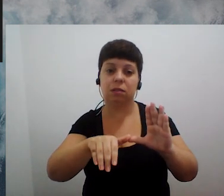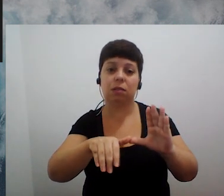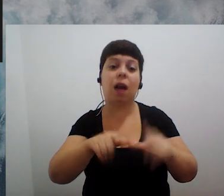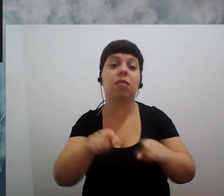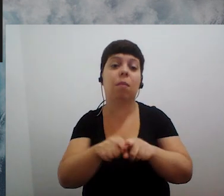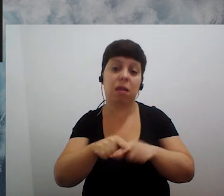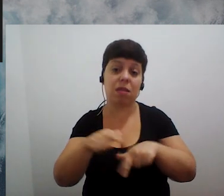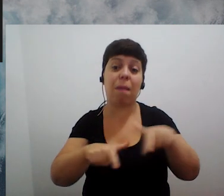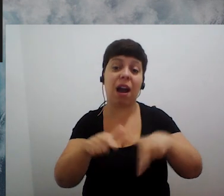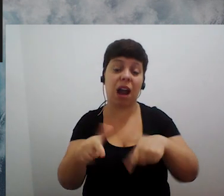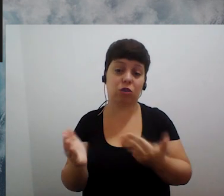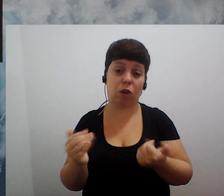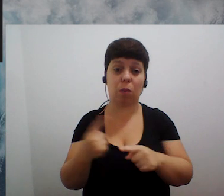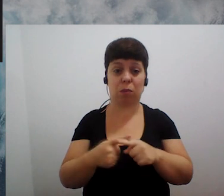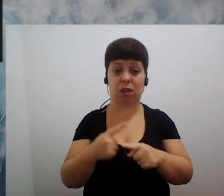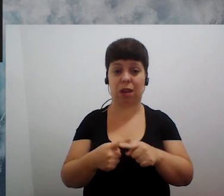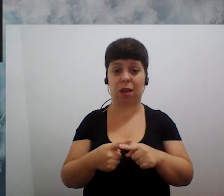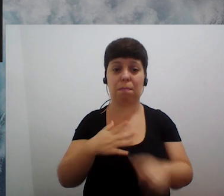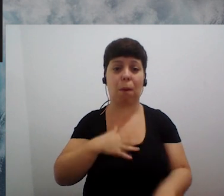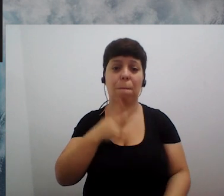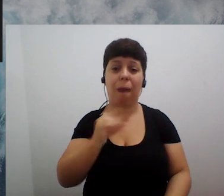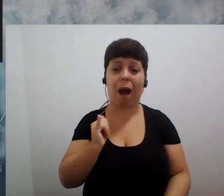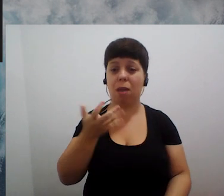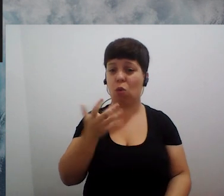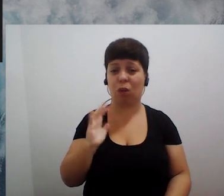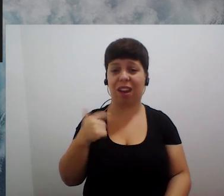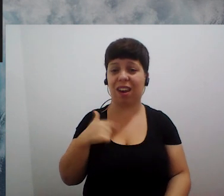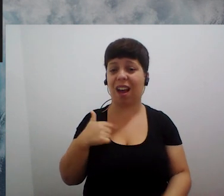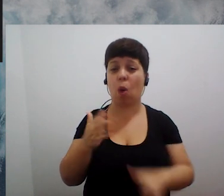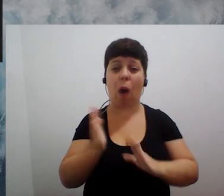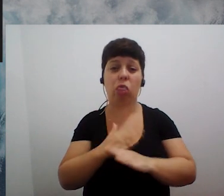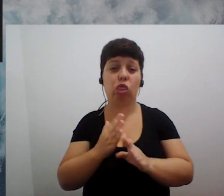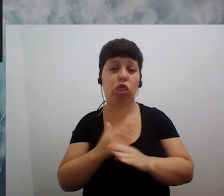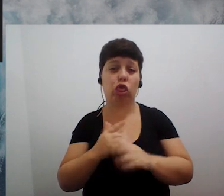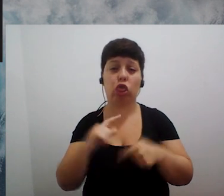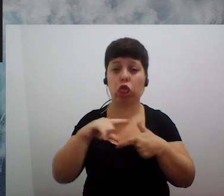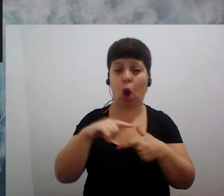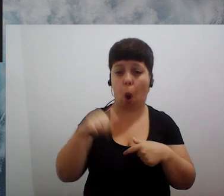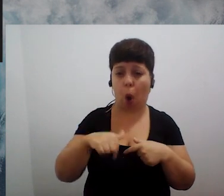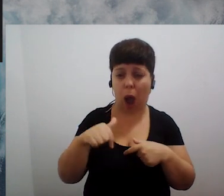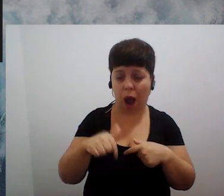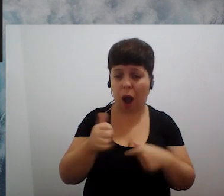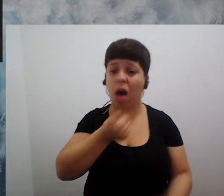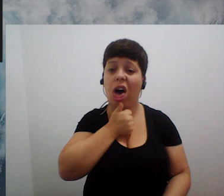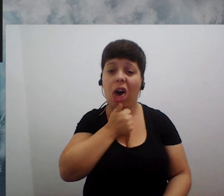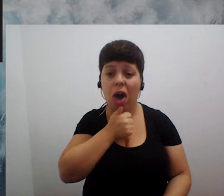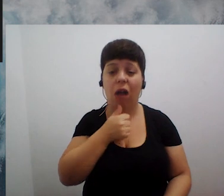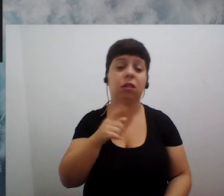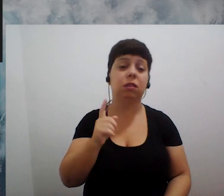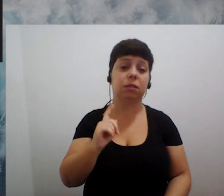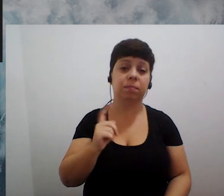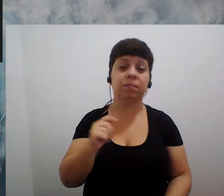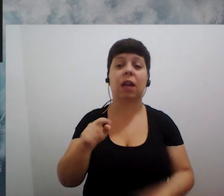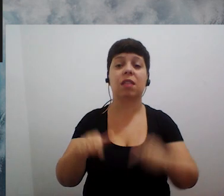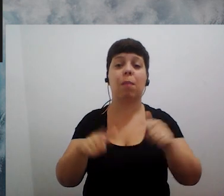eu comecei a trabalhar muito novo também, porque meu pai não queria me deixar aqui na Rocinha. Então, eu estudava e também trabalhava no